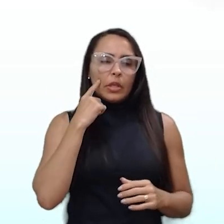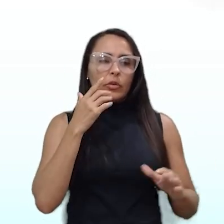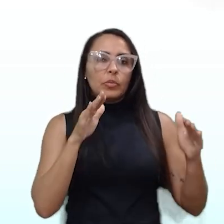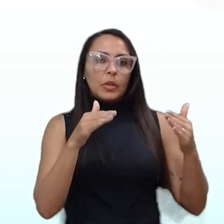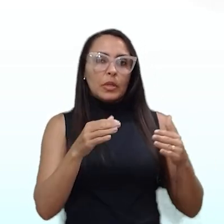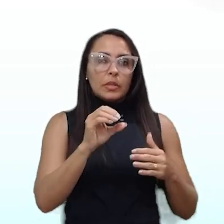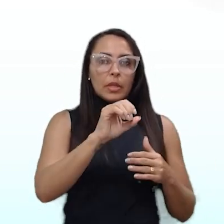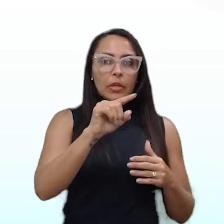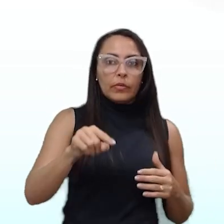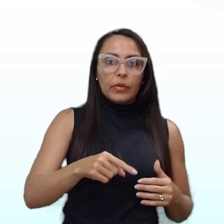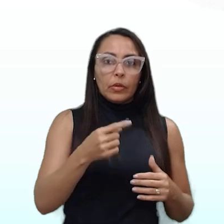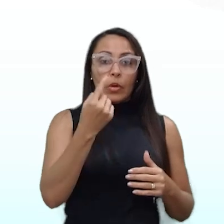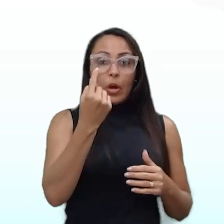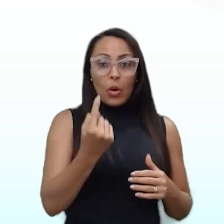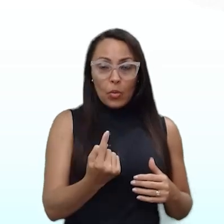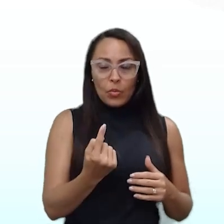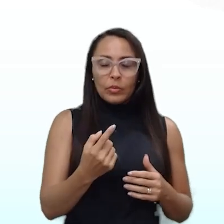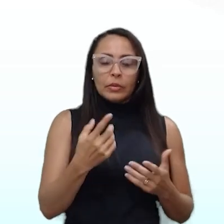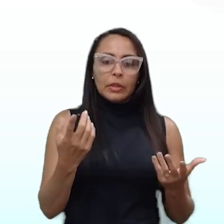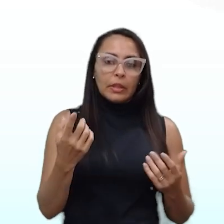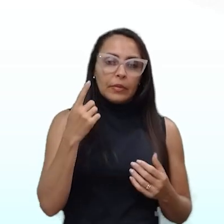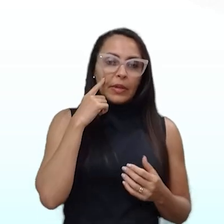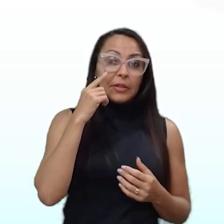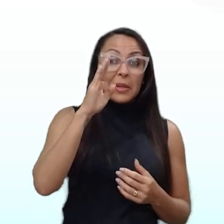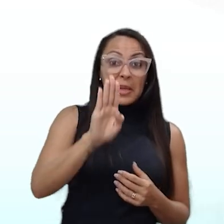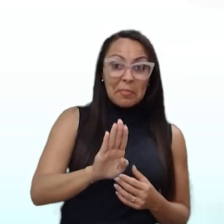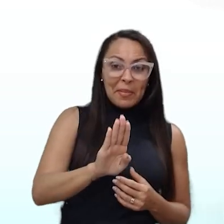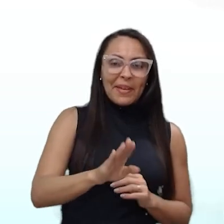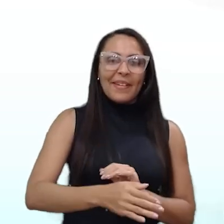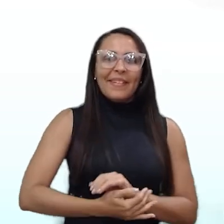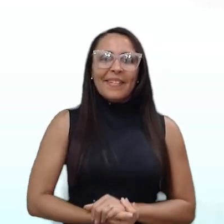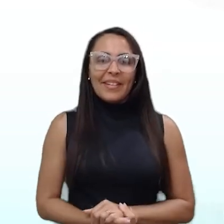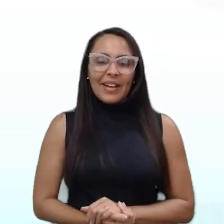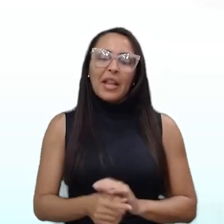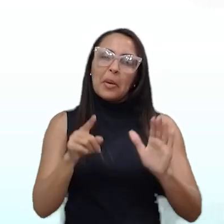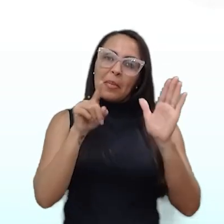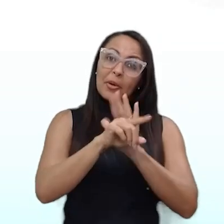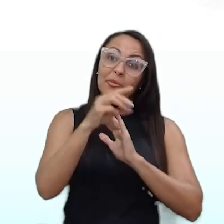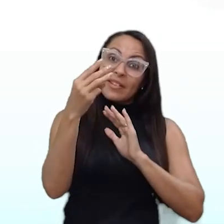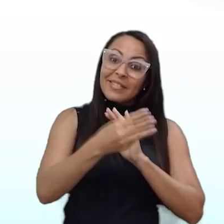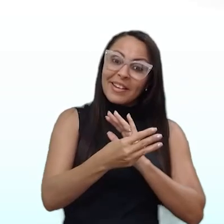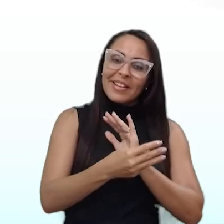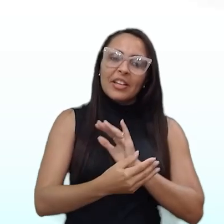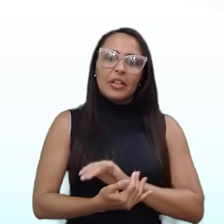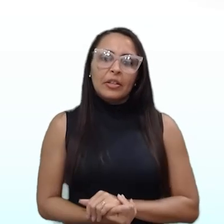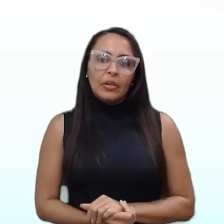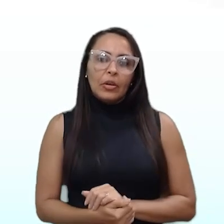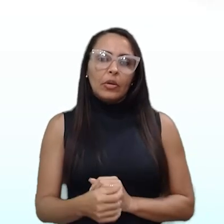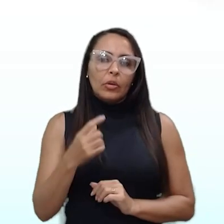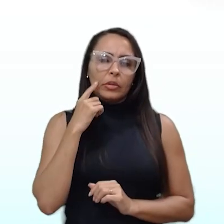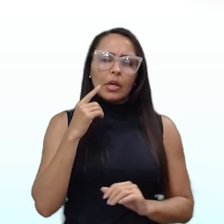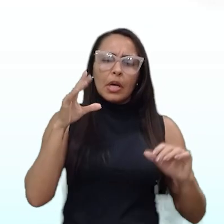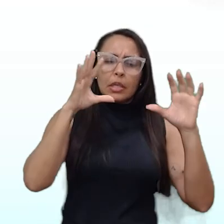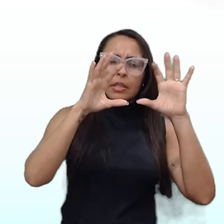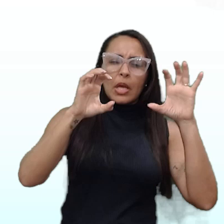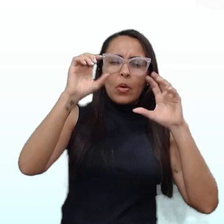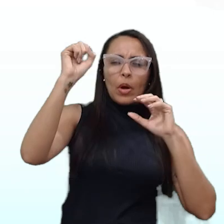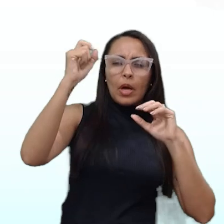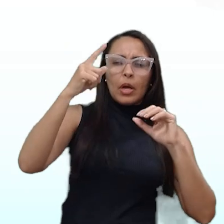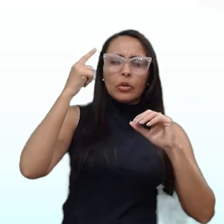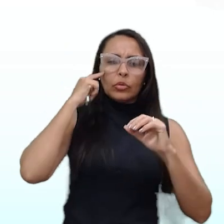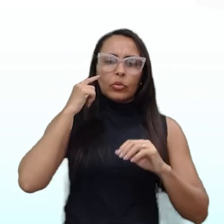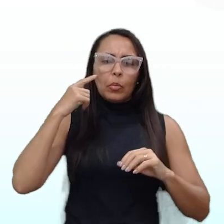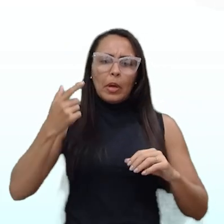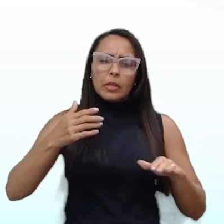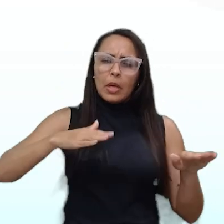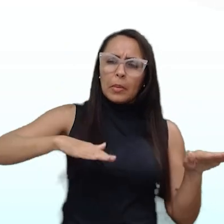específico 0,1 gabarito, letra B. Vamos para a terceira questão que diz: uma manhã de um céu azul, um banhista na